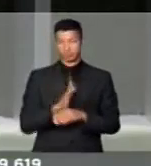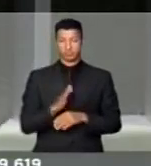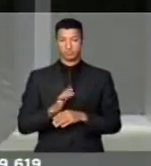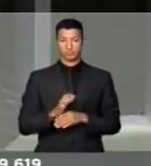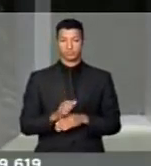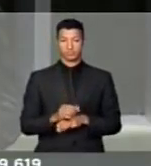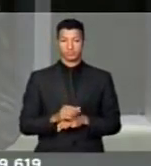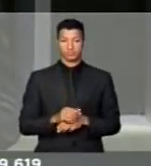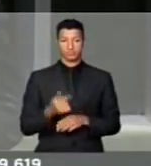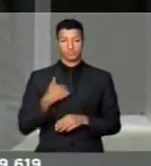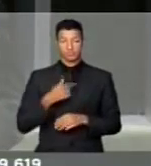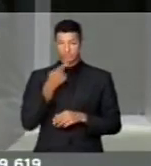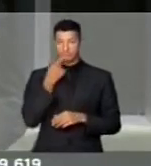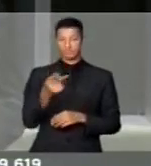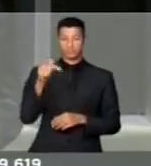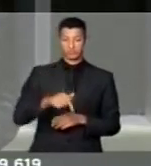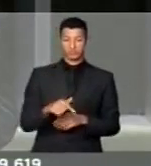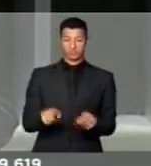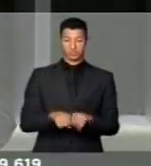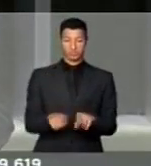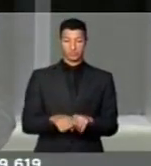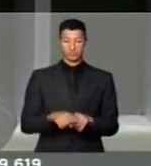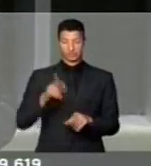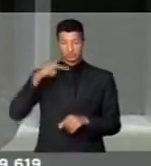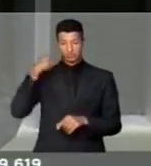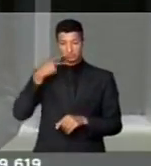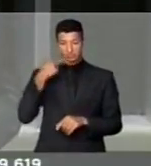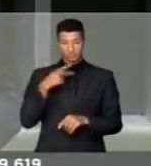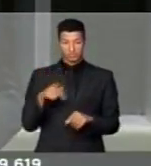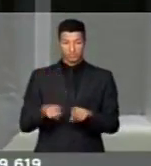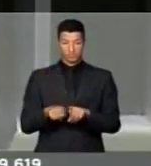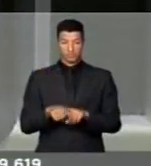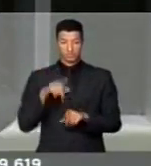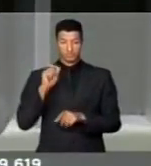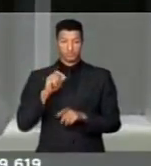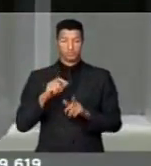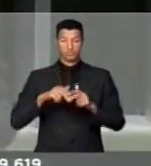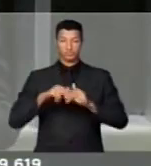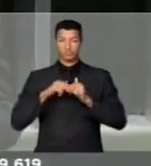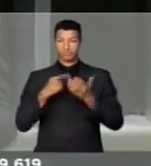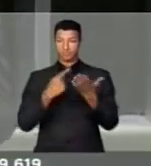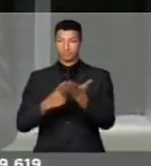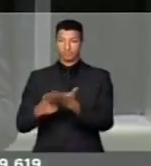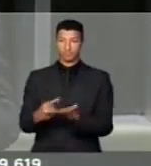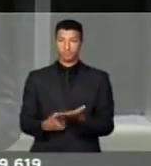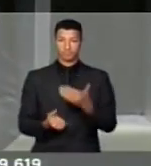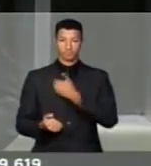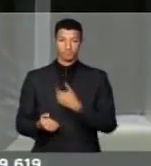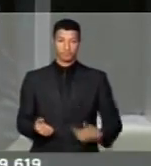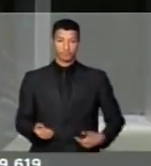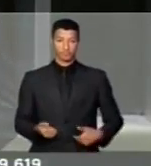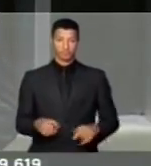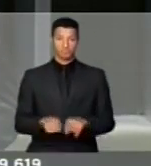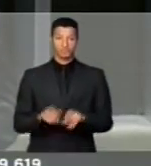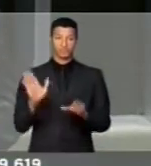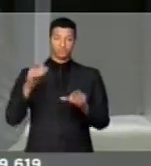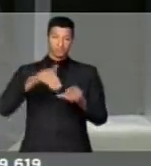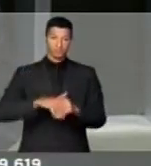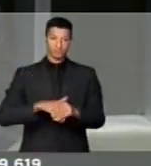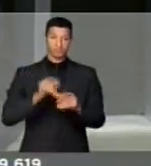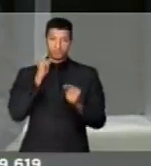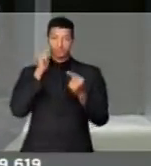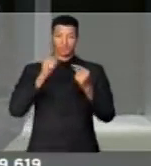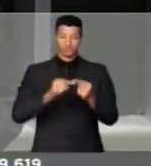brasileira. E eu me dirijo aqui aos parlamentares que, por compromissos de governo, votaram